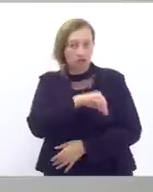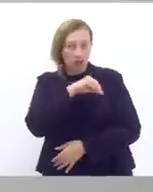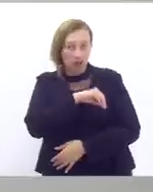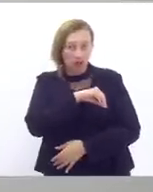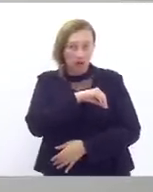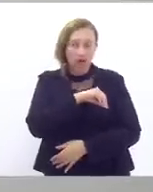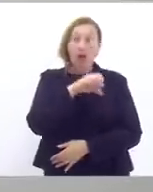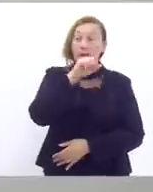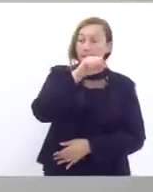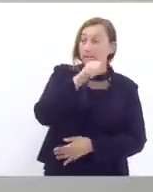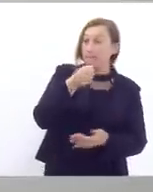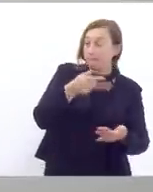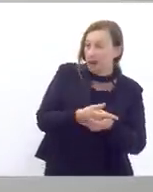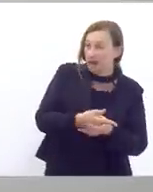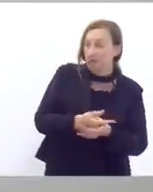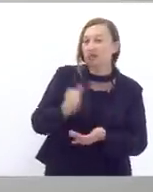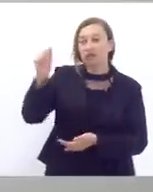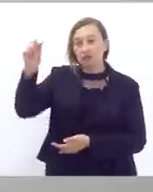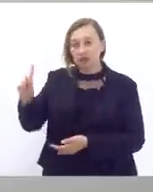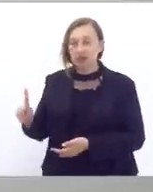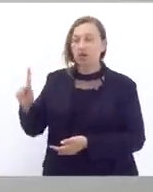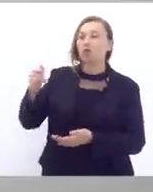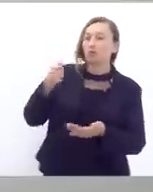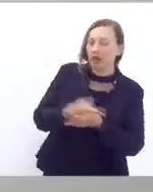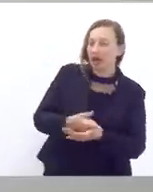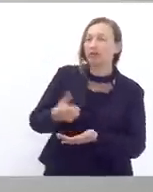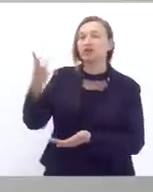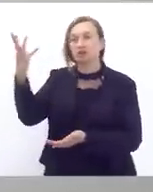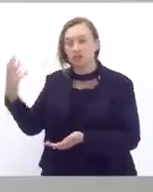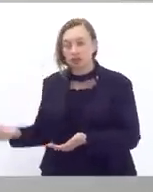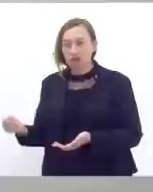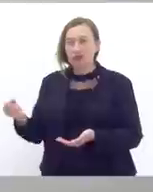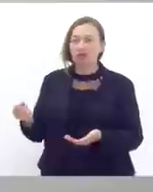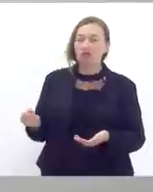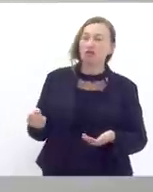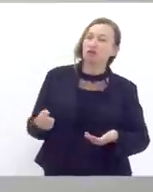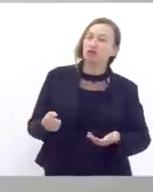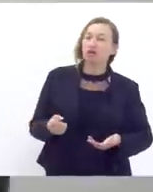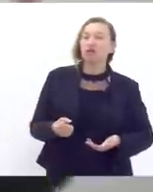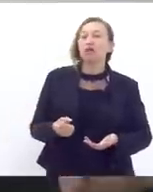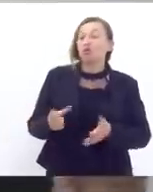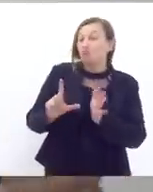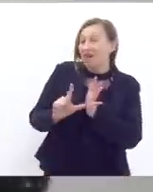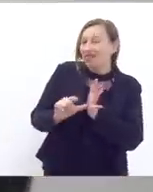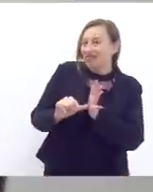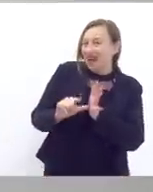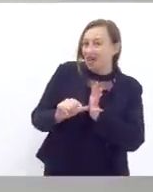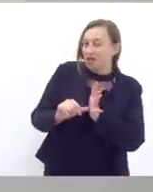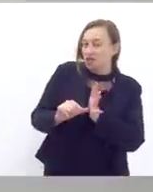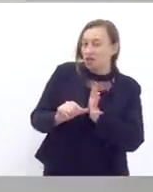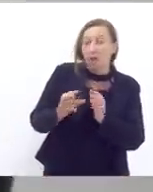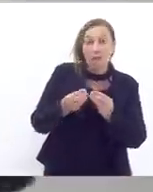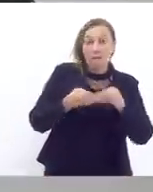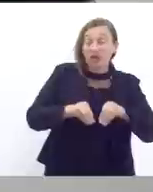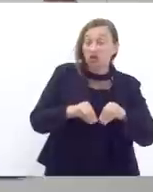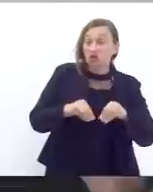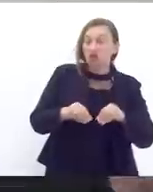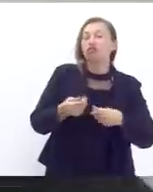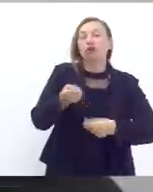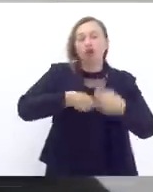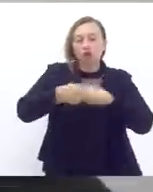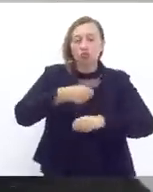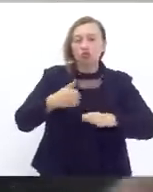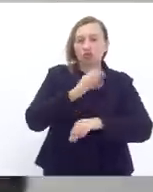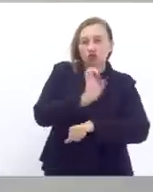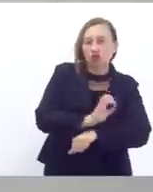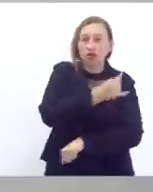pagamento de pensão pagamento de benefício um erro desse uma inutilidade no pagamento desse um atraso de pagamento desse prejudica Inclusive a economia toda